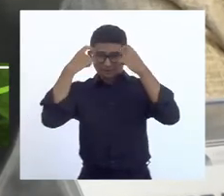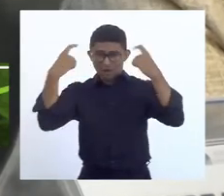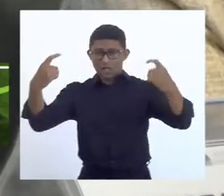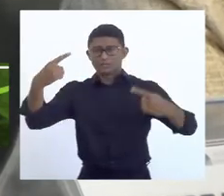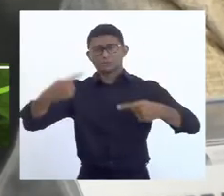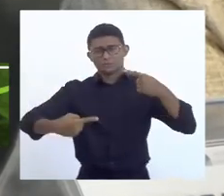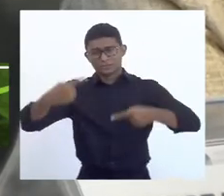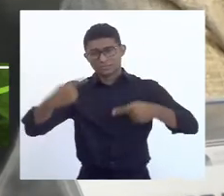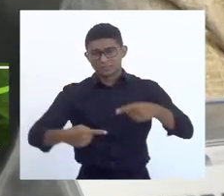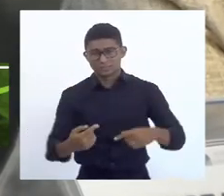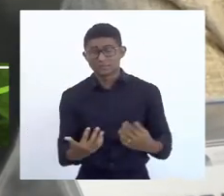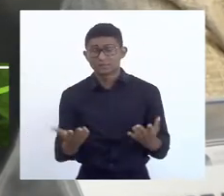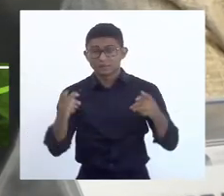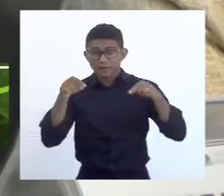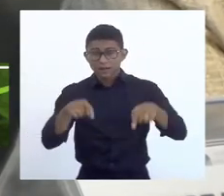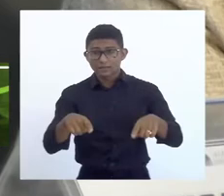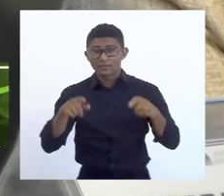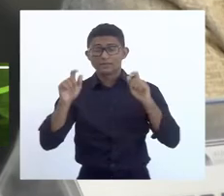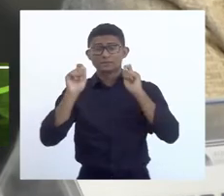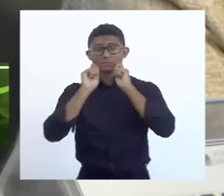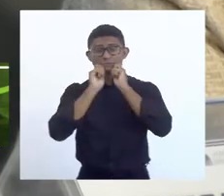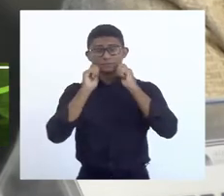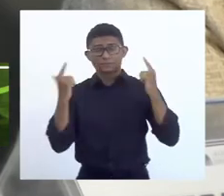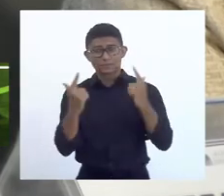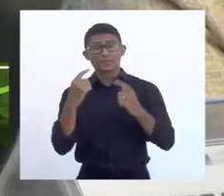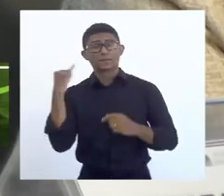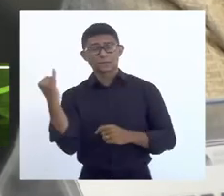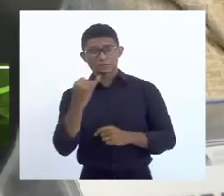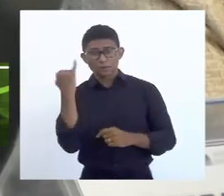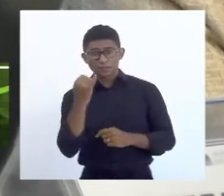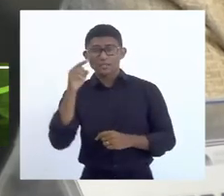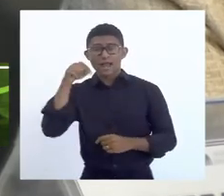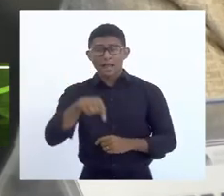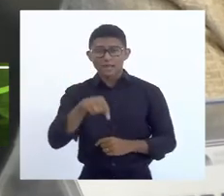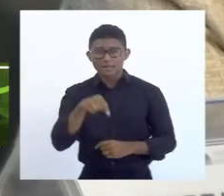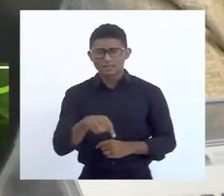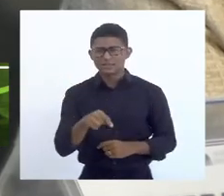casa seguir mantendo as mulheres daqui silenciadas.